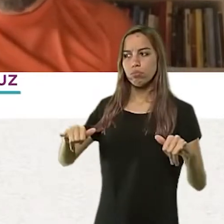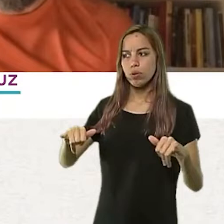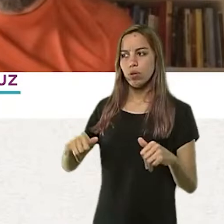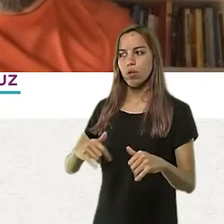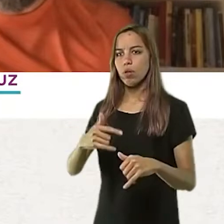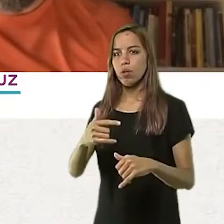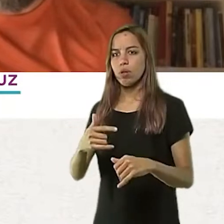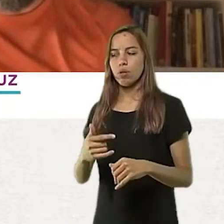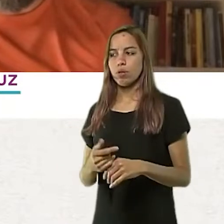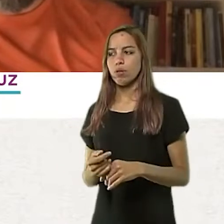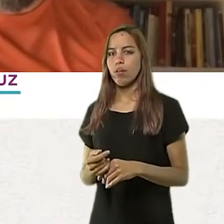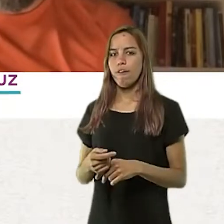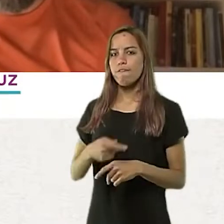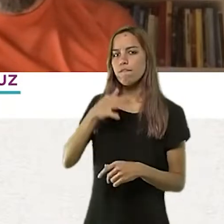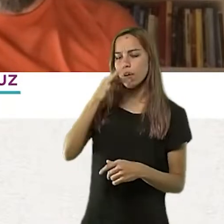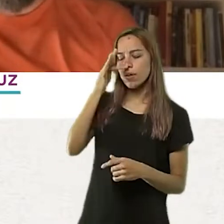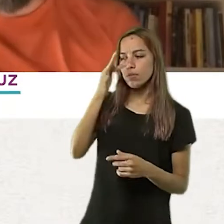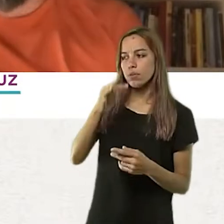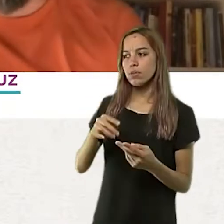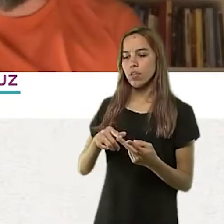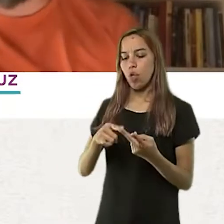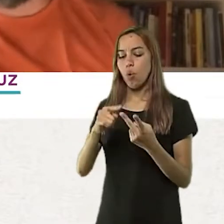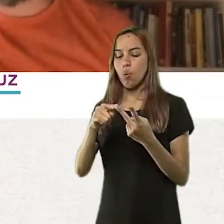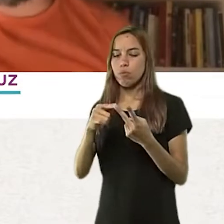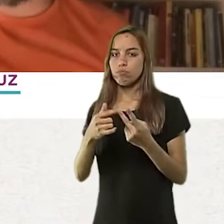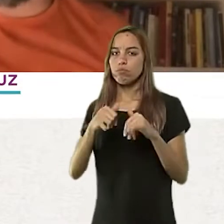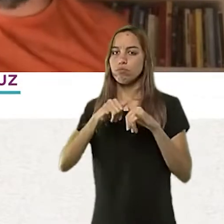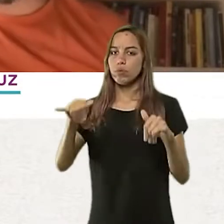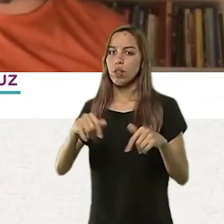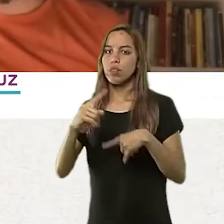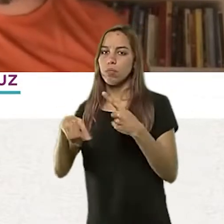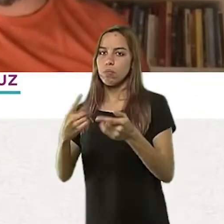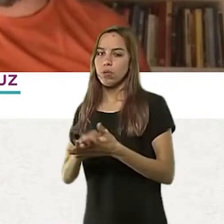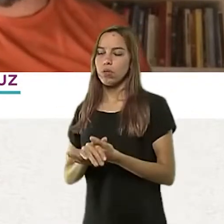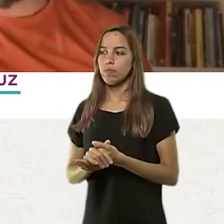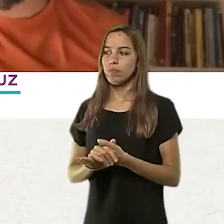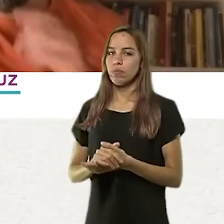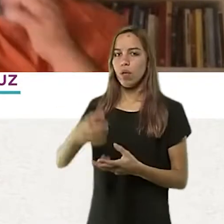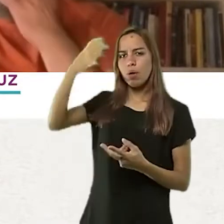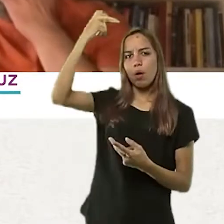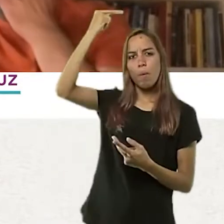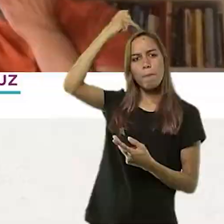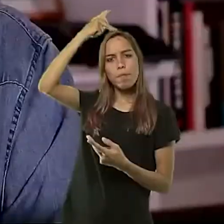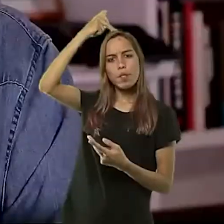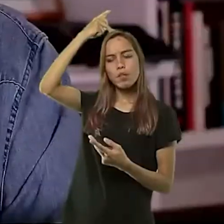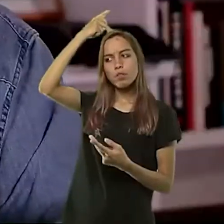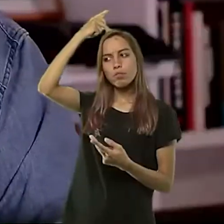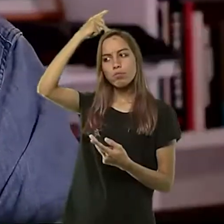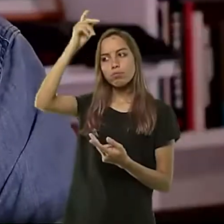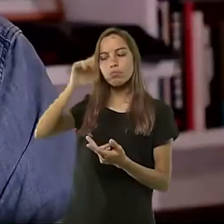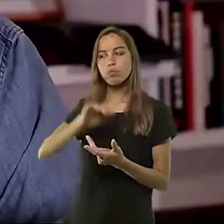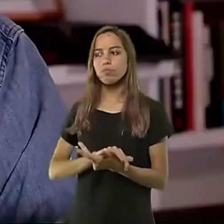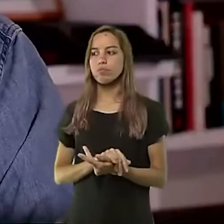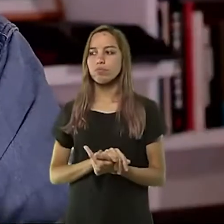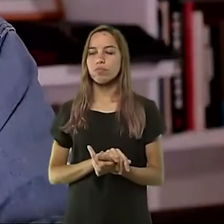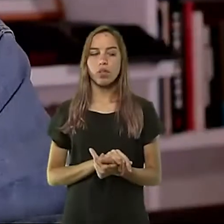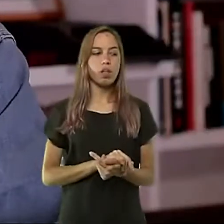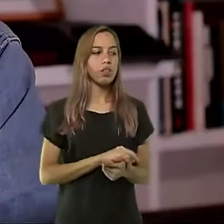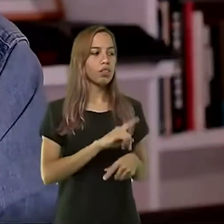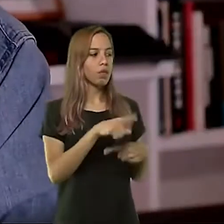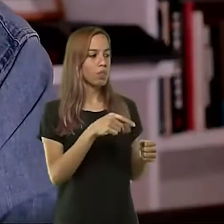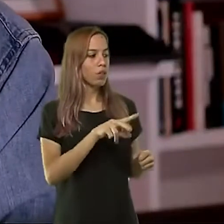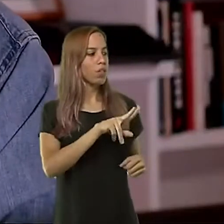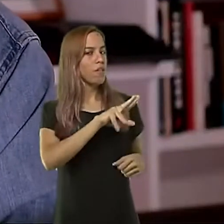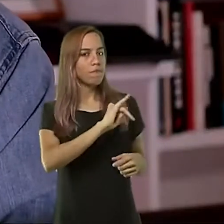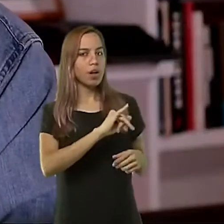outro, espero que em breve, chamado Princípio de Karenina. Tá, isso que estava faltando, porque será publicado ainda,